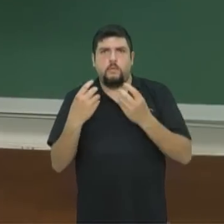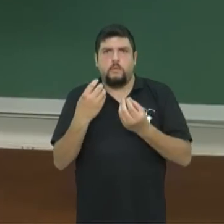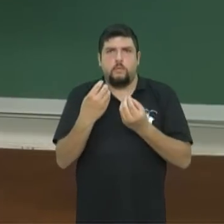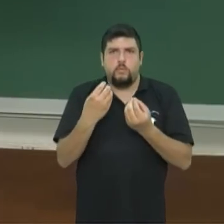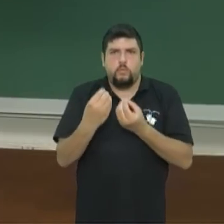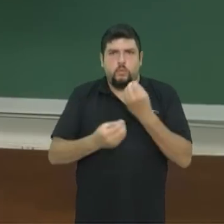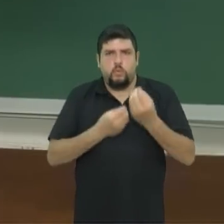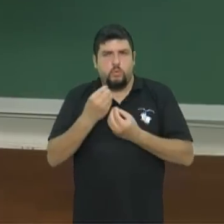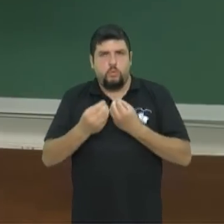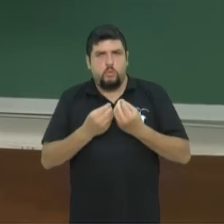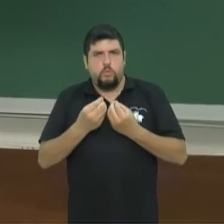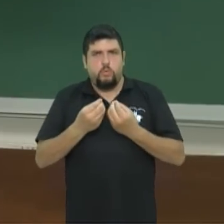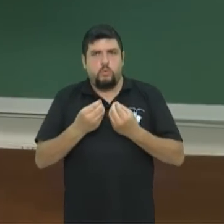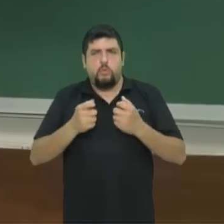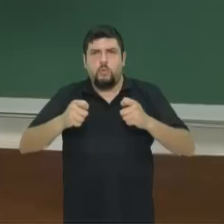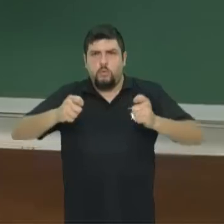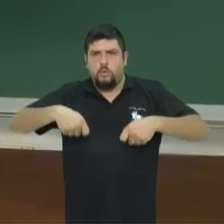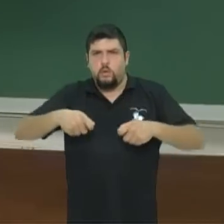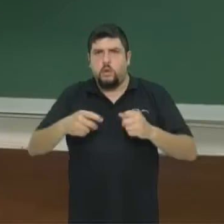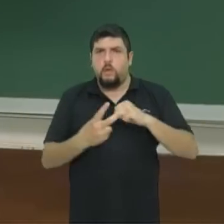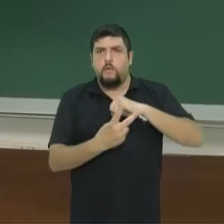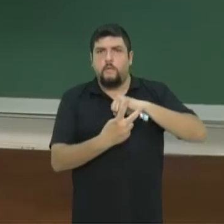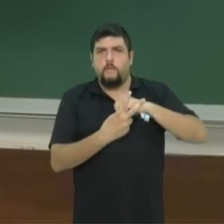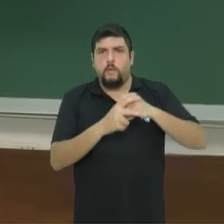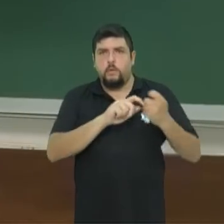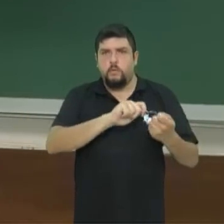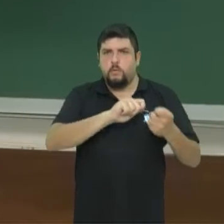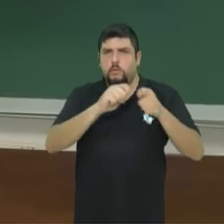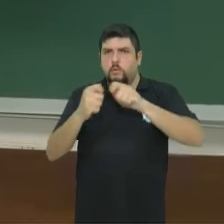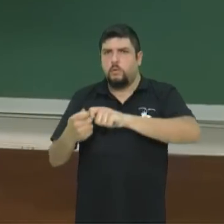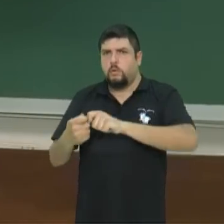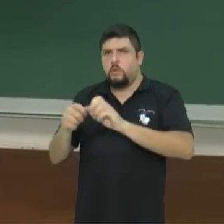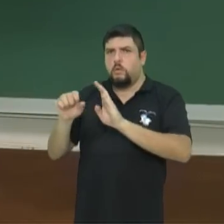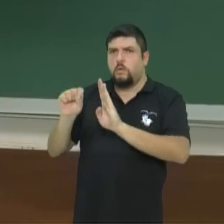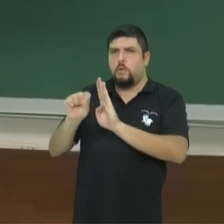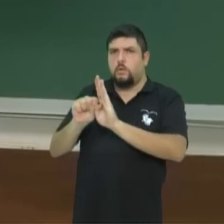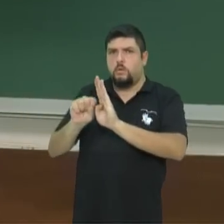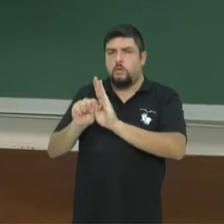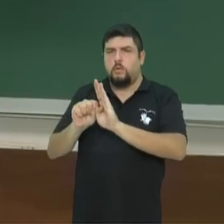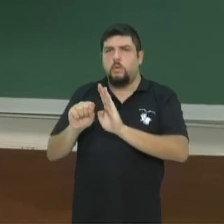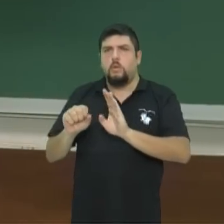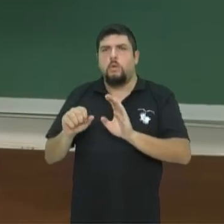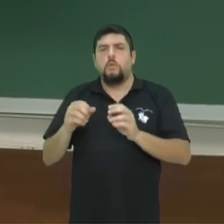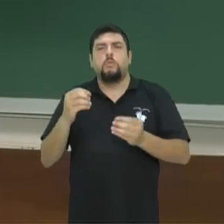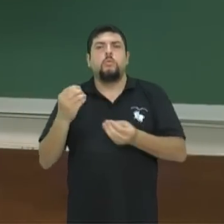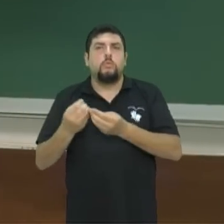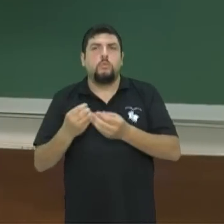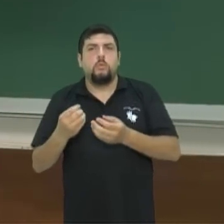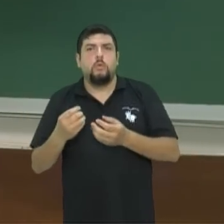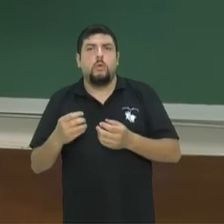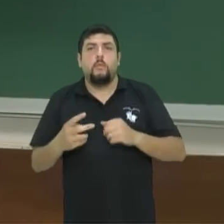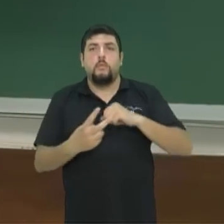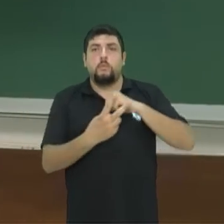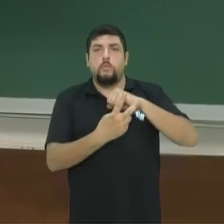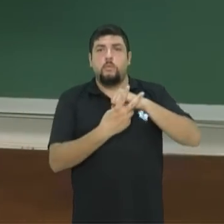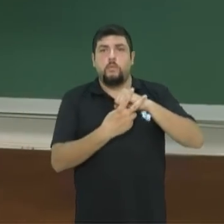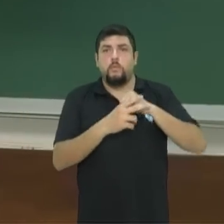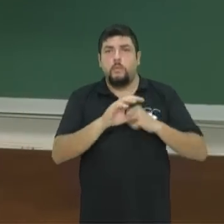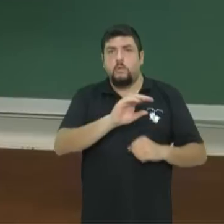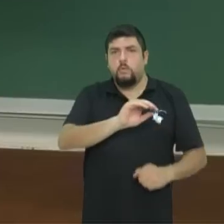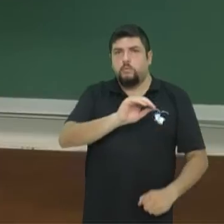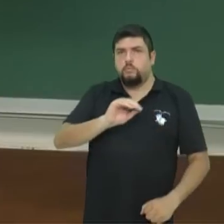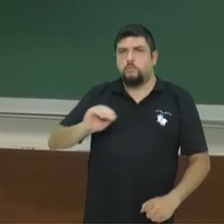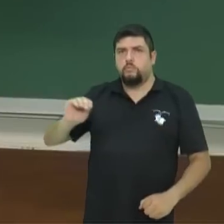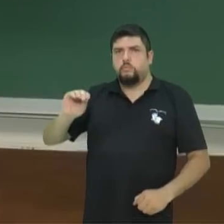desses verbos para transformá-los em substantivos, certo? Eu posso trazer a forma nominal do verbo, transformar ele num